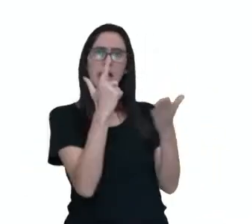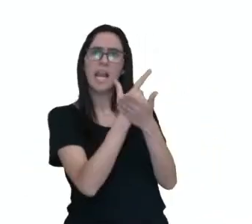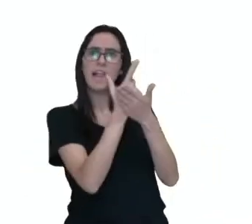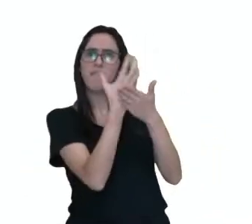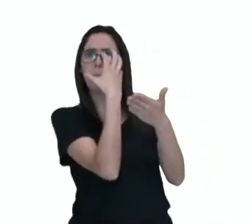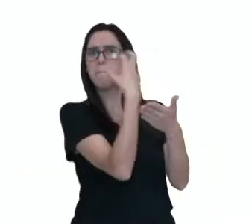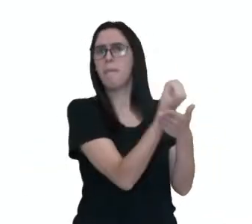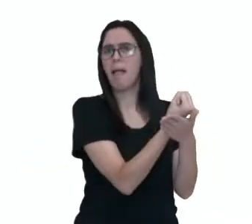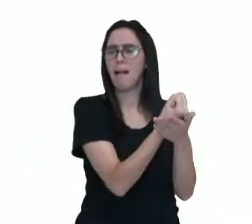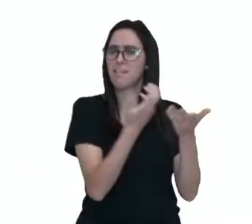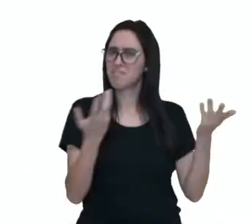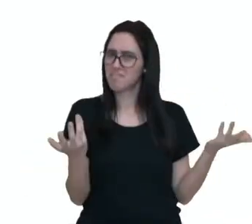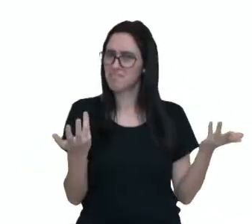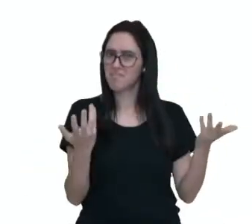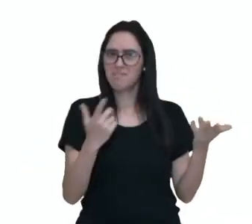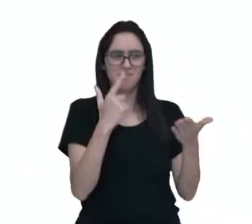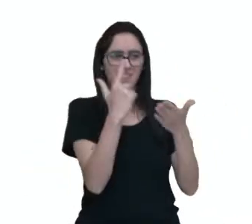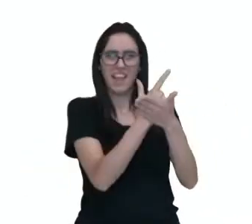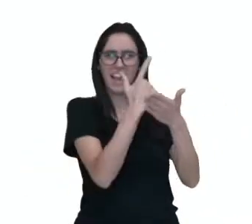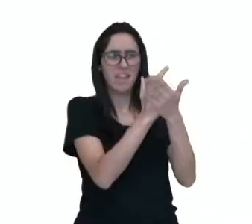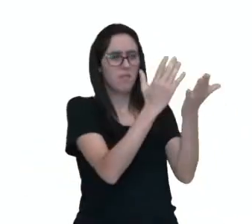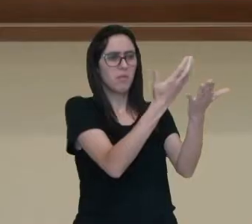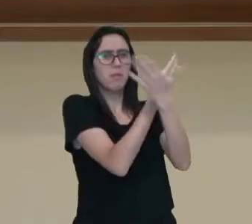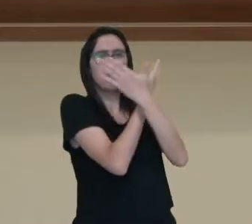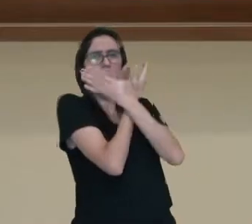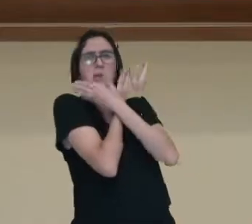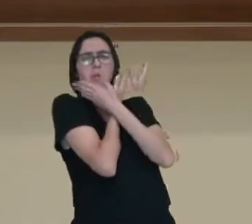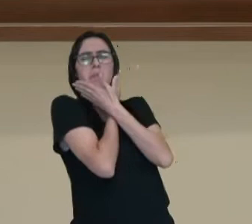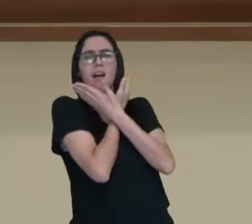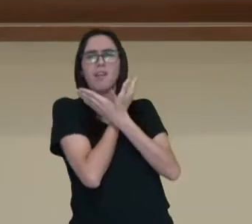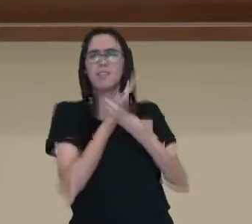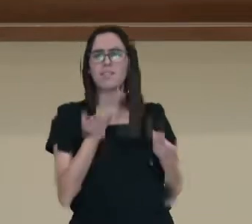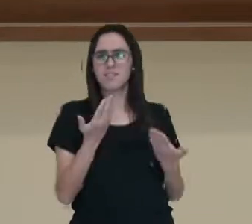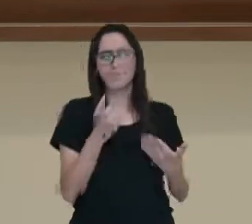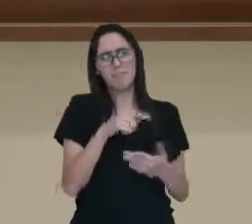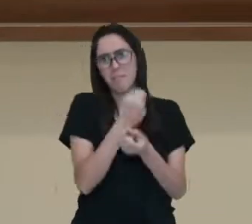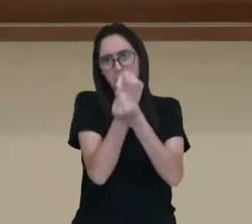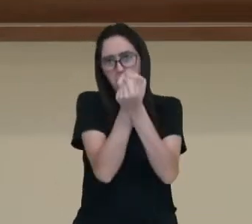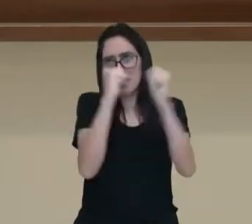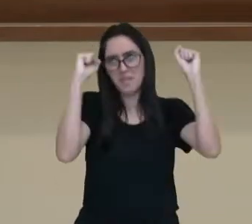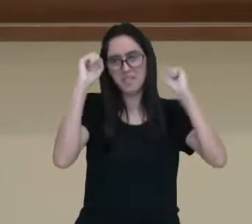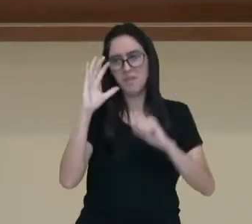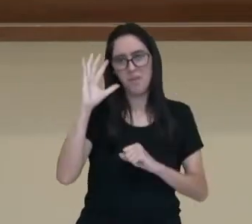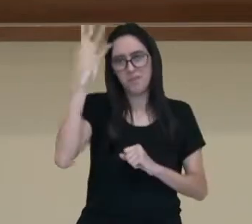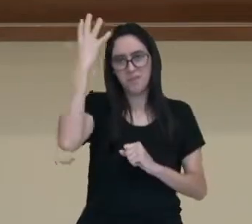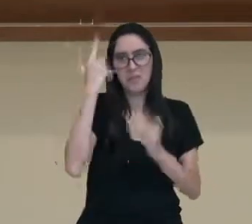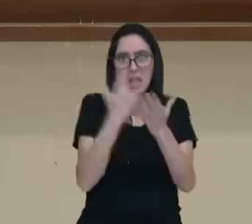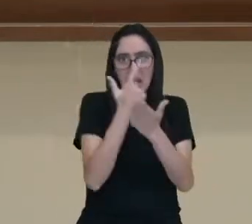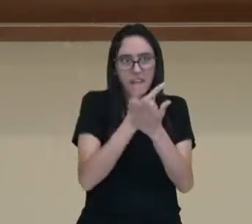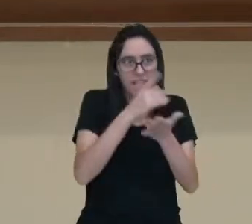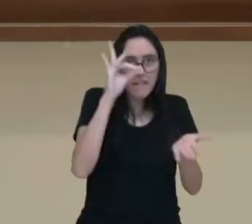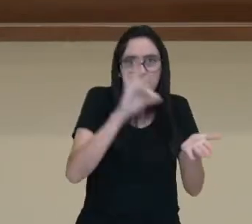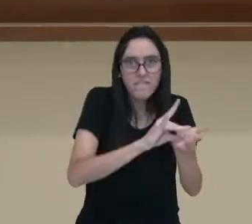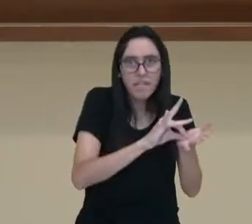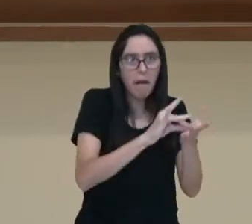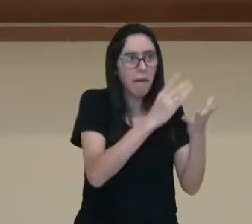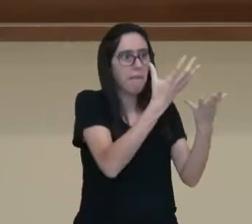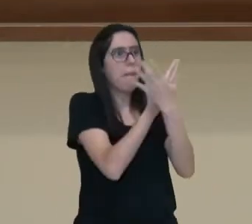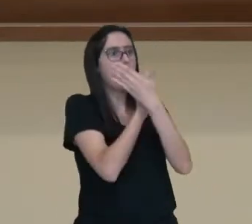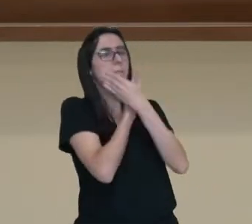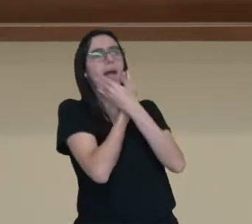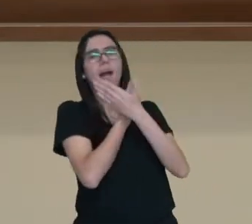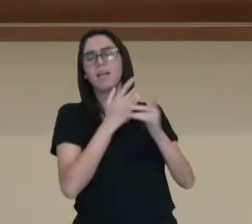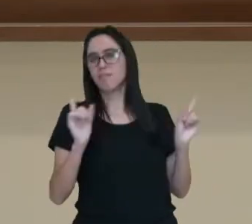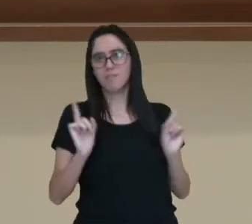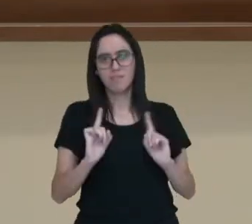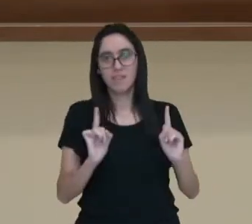livro literalmente pegando na pessoa. Sabemos que isso não pode acontecer. Um livro não pega ninguém. Então nós